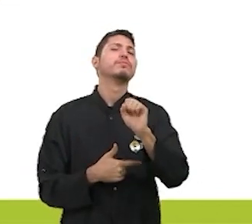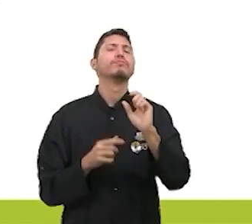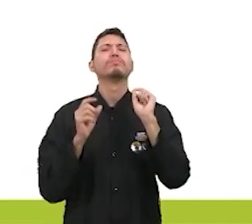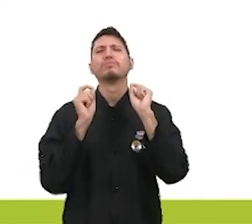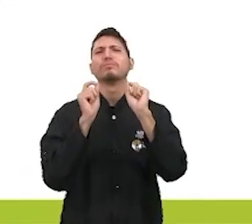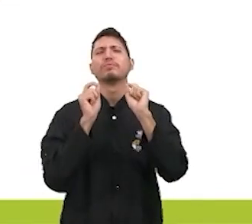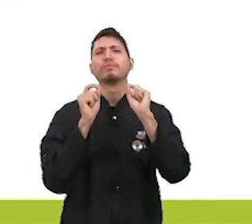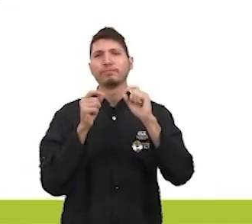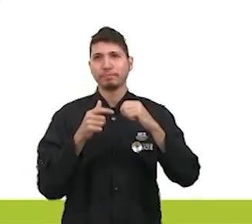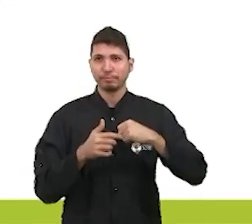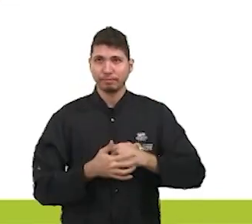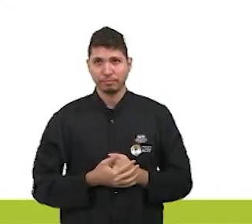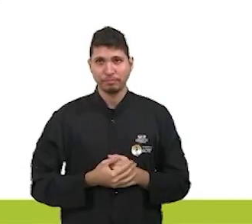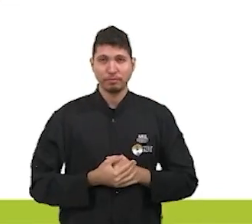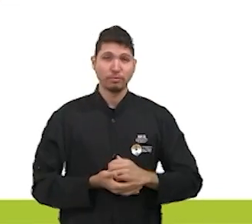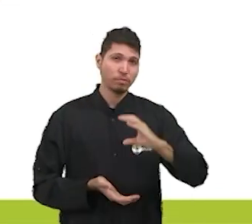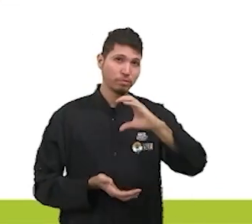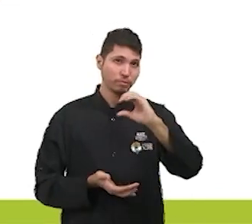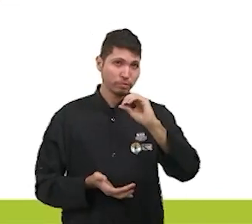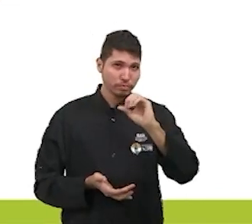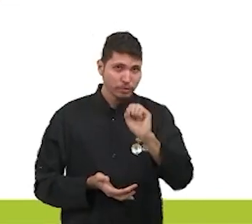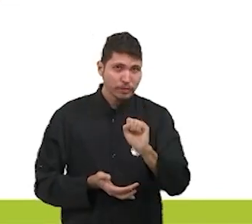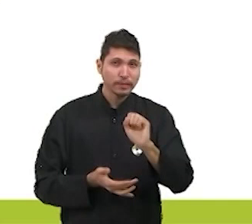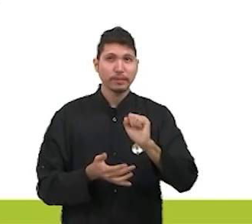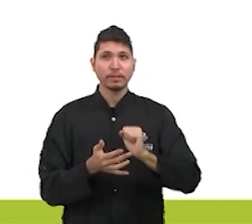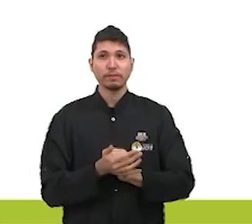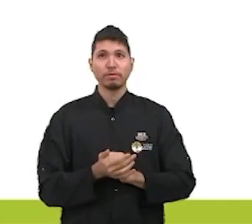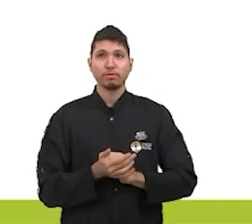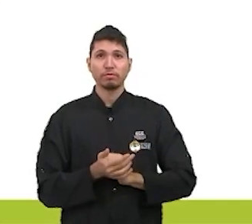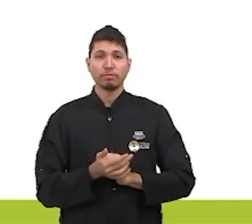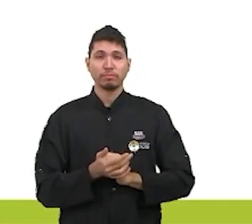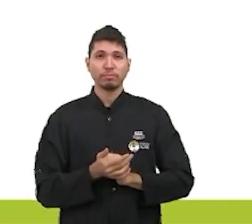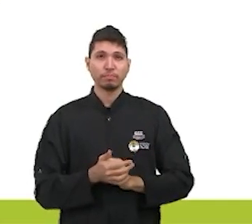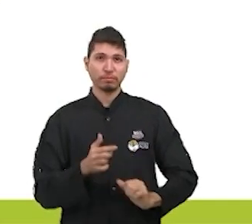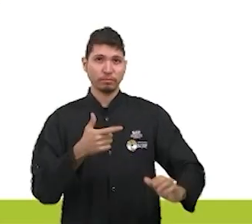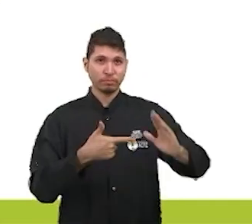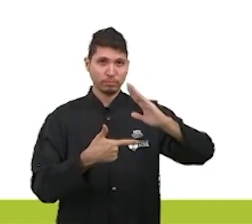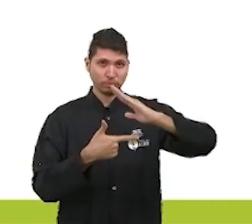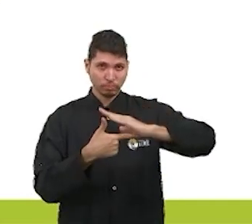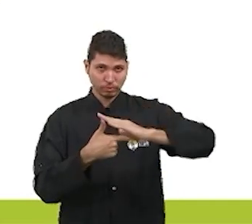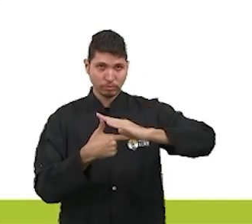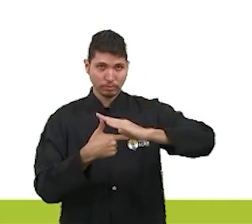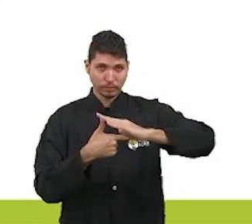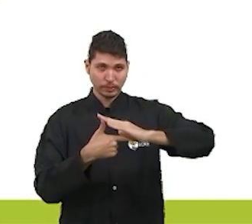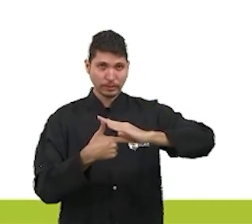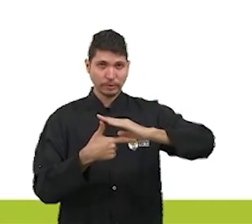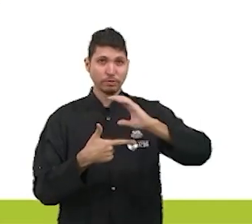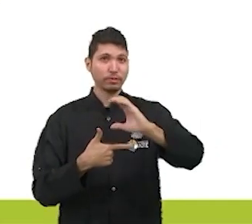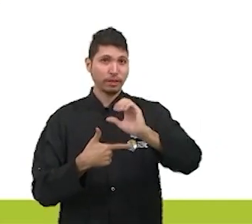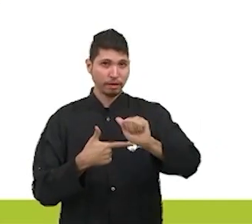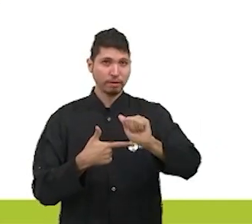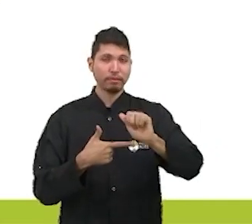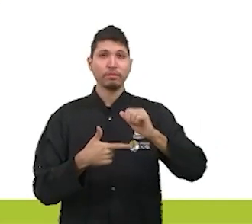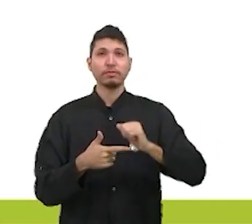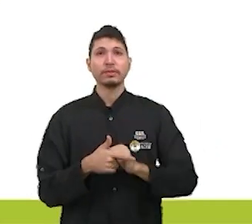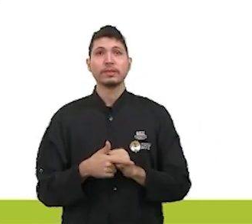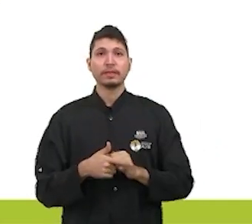ele vai ser a ideia do cateto adjacente dividido